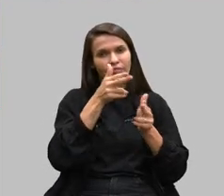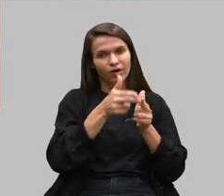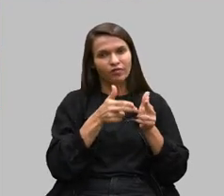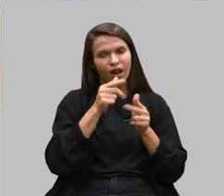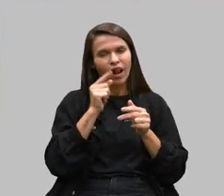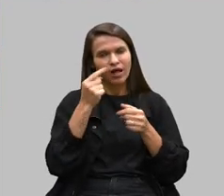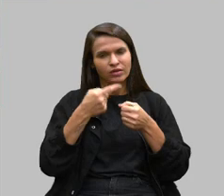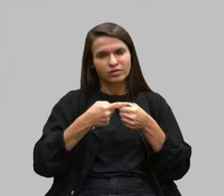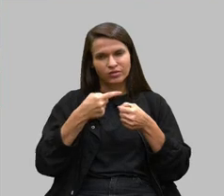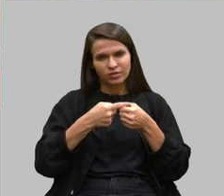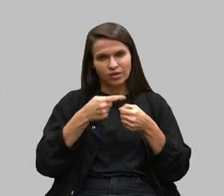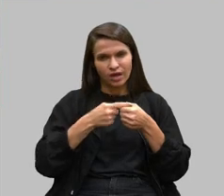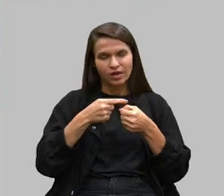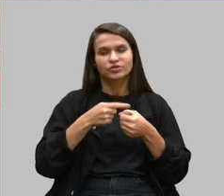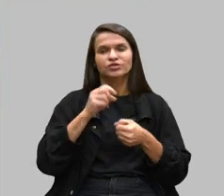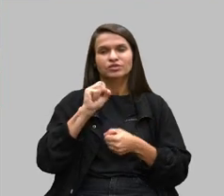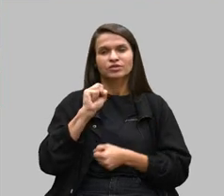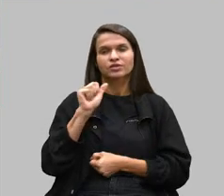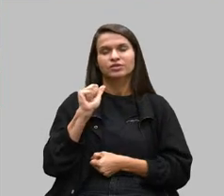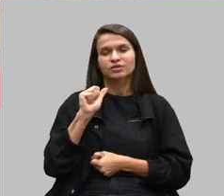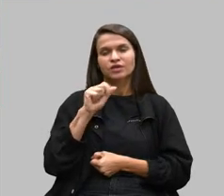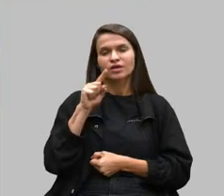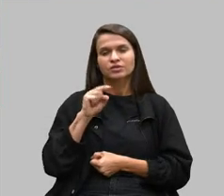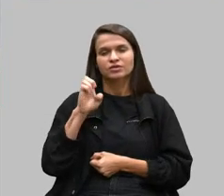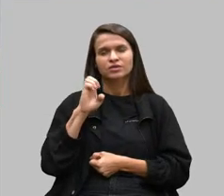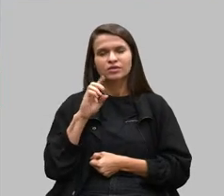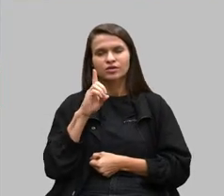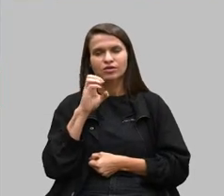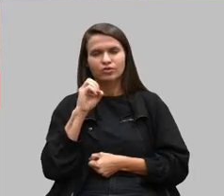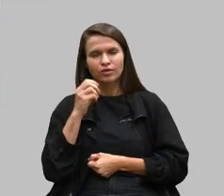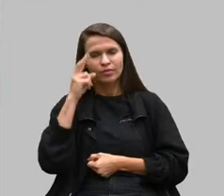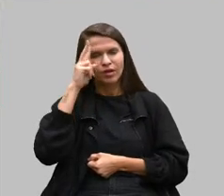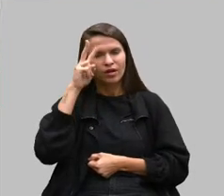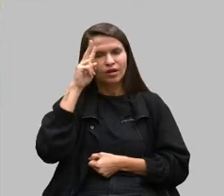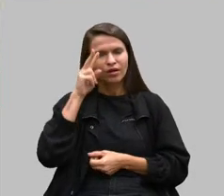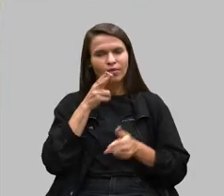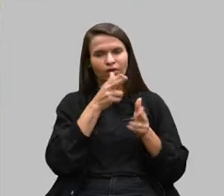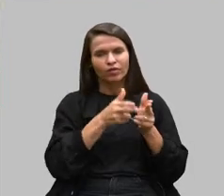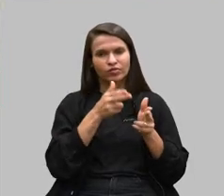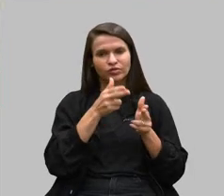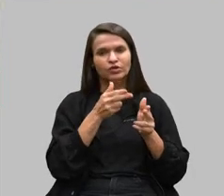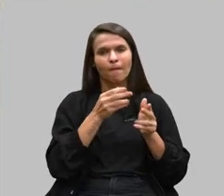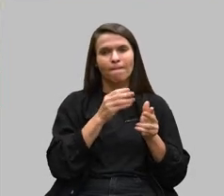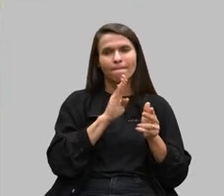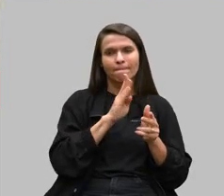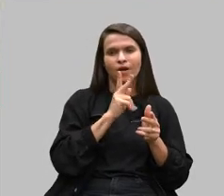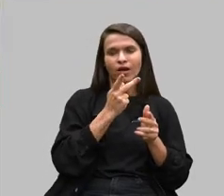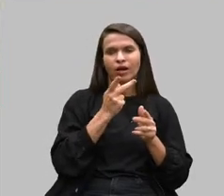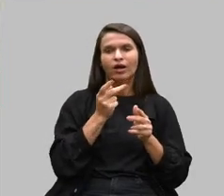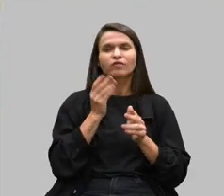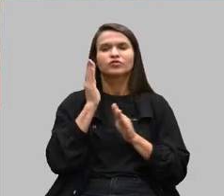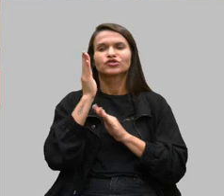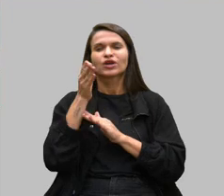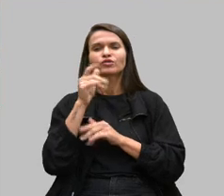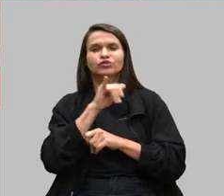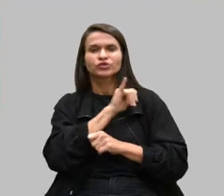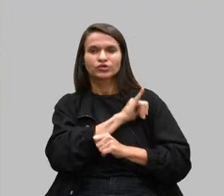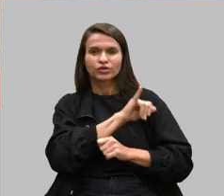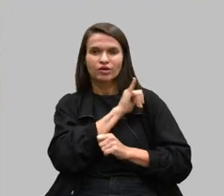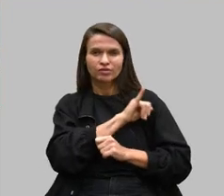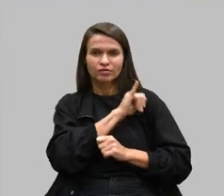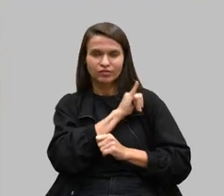Sarzedo Eu Me Lembro muito do transporte passageiro o Veracruz que sa aqui de Belo Horizonte sentido Rio de Janeiro o